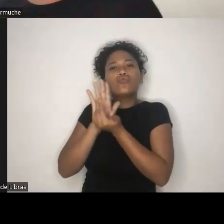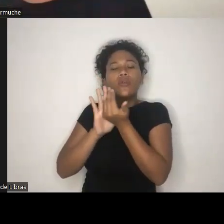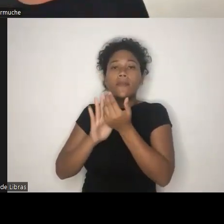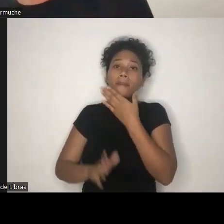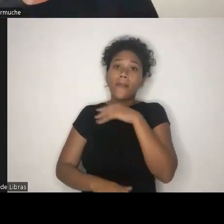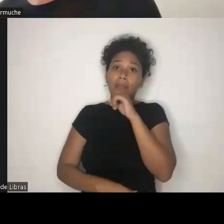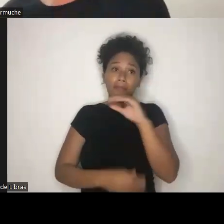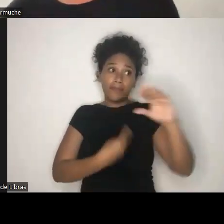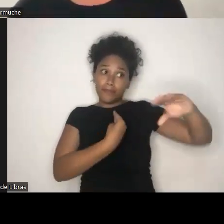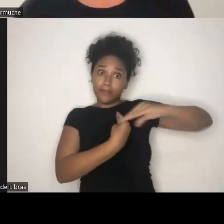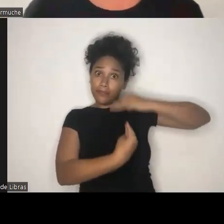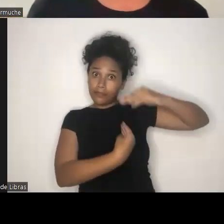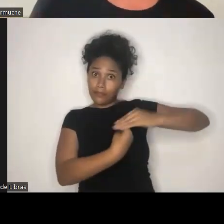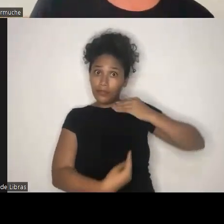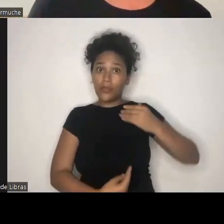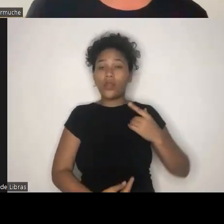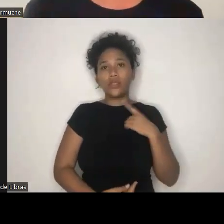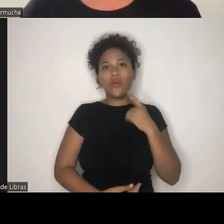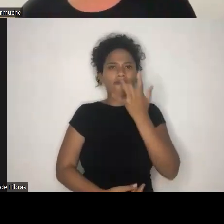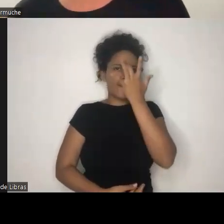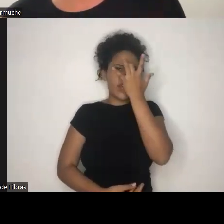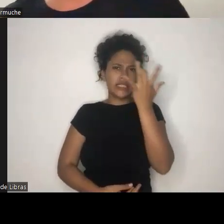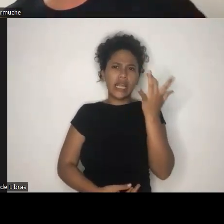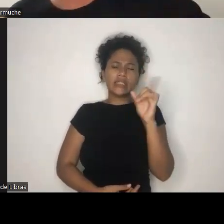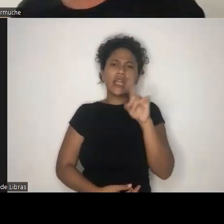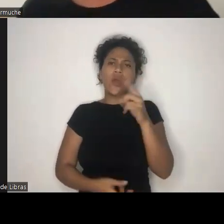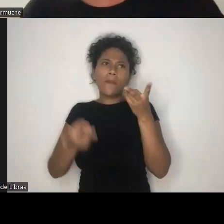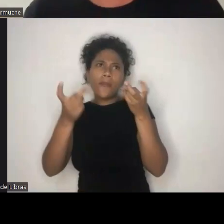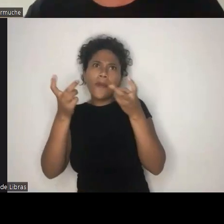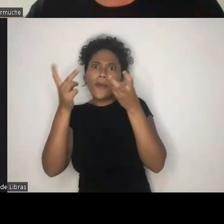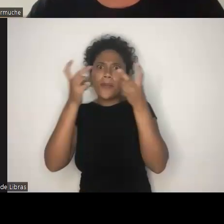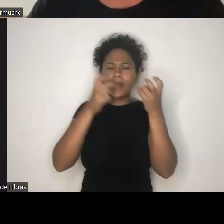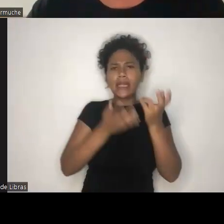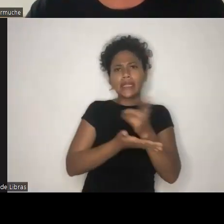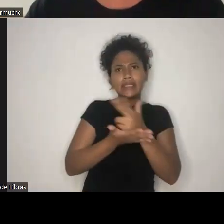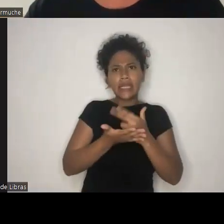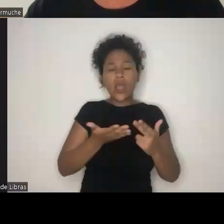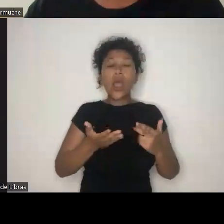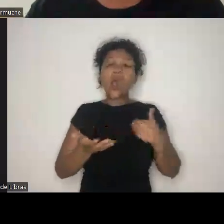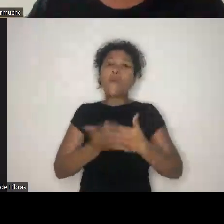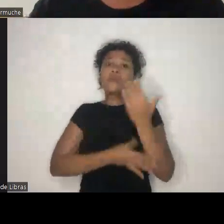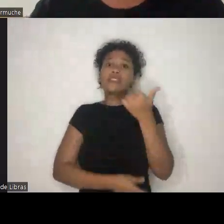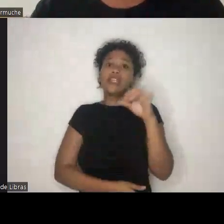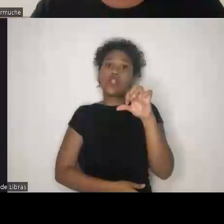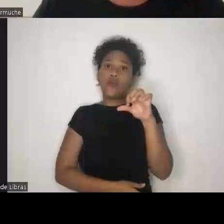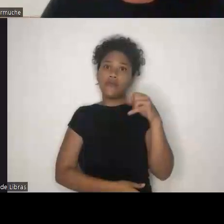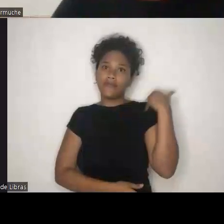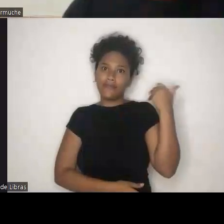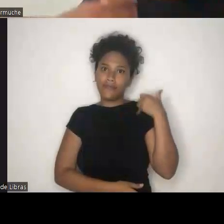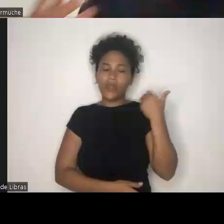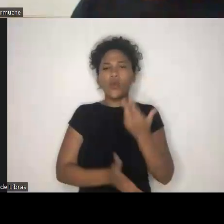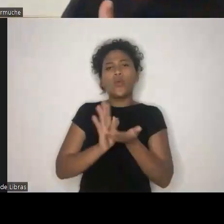que eu tinha uma facilidade de observação e de desenho e aí eu comecei com 19 anos desenhar modelo Vivo